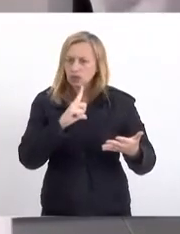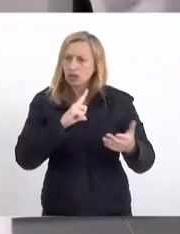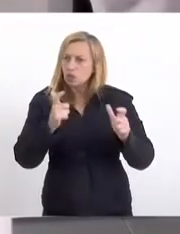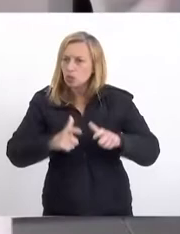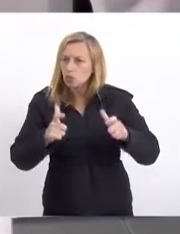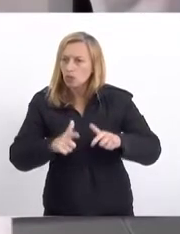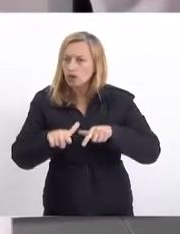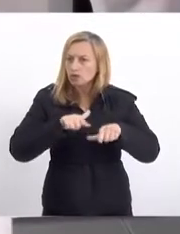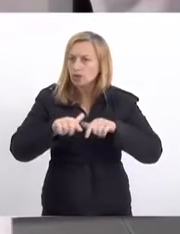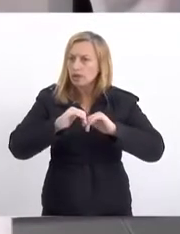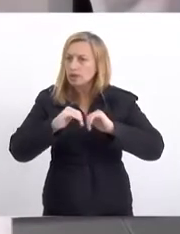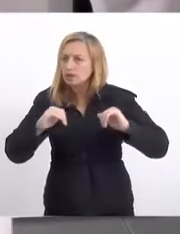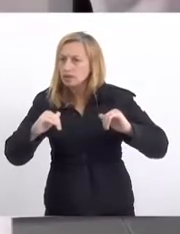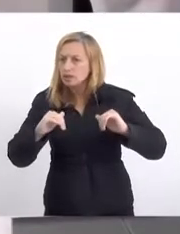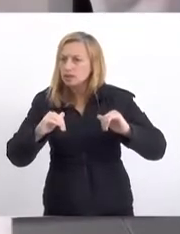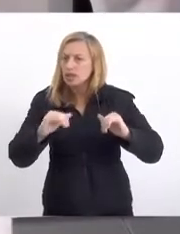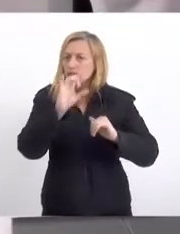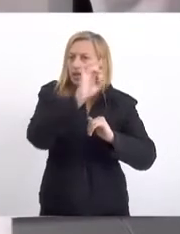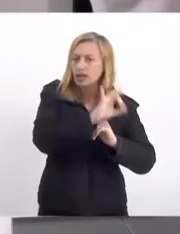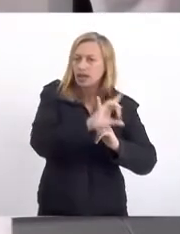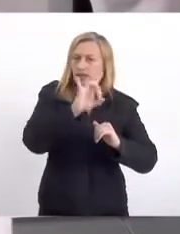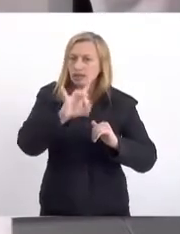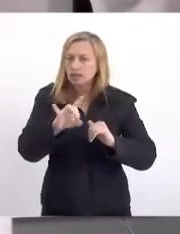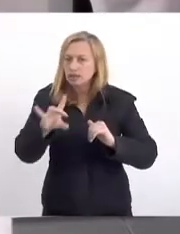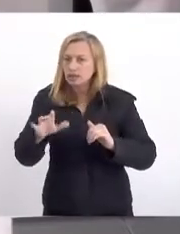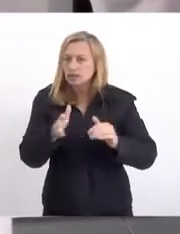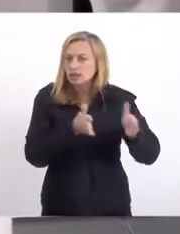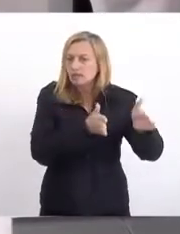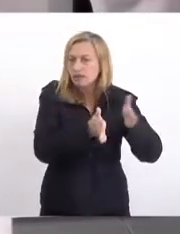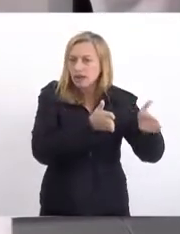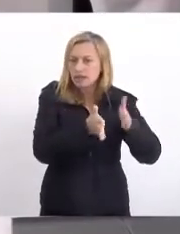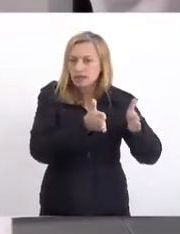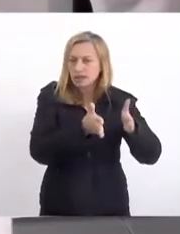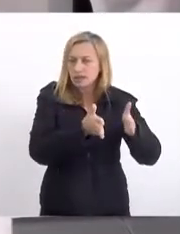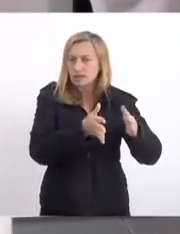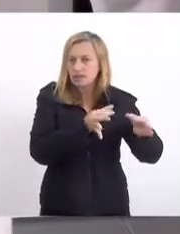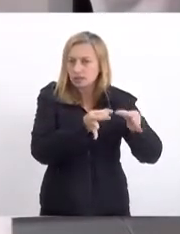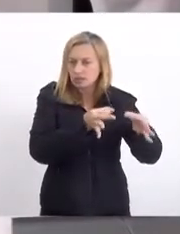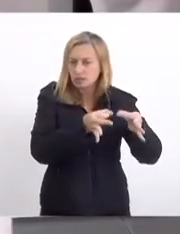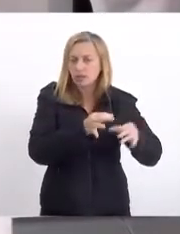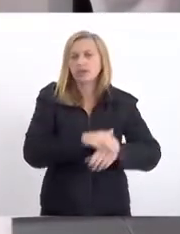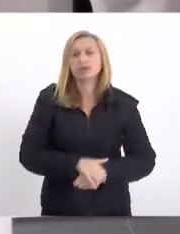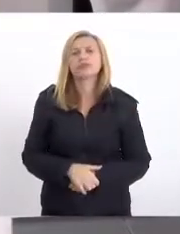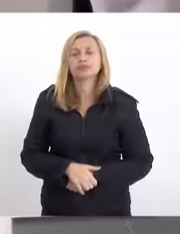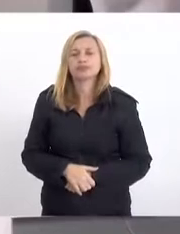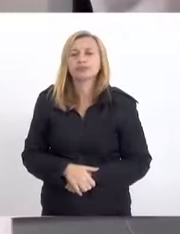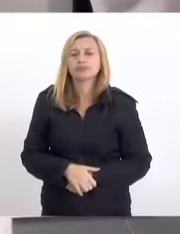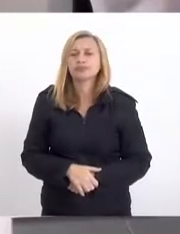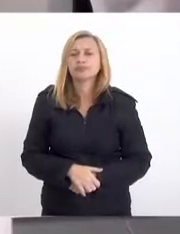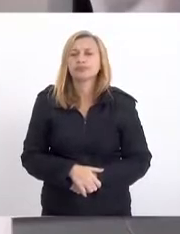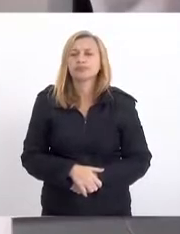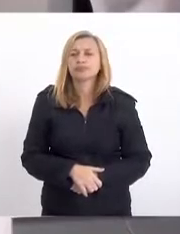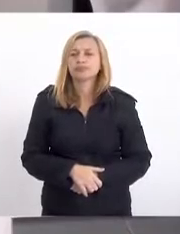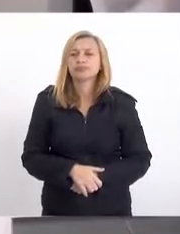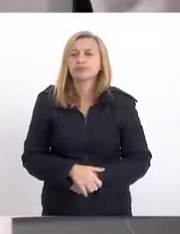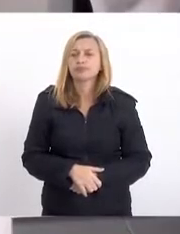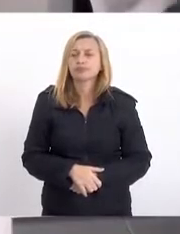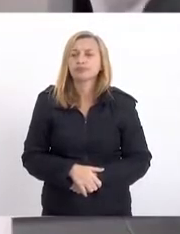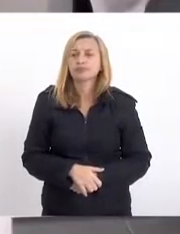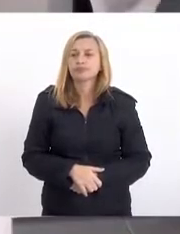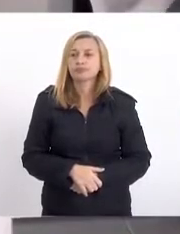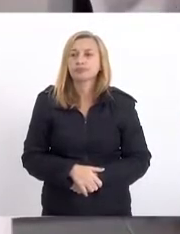trabalho desmembrado por item do programa, né? Por item do programa, né?